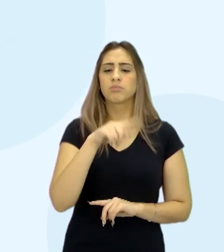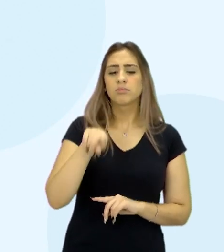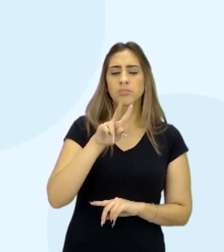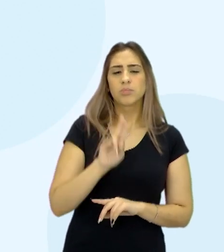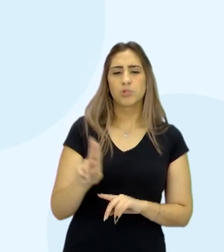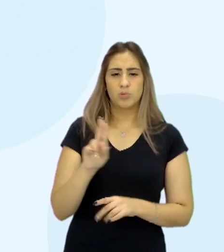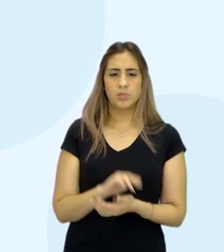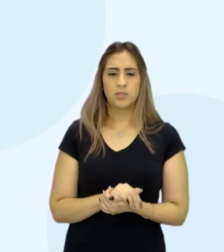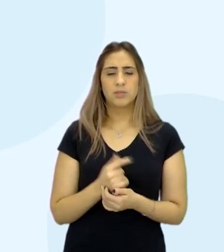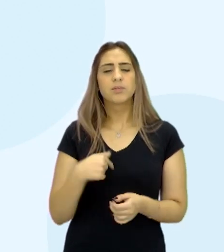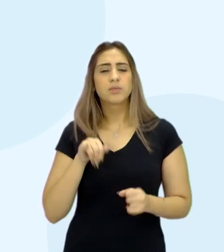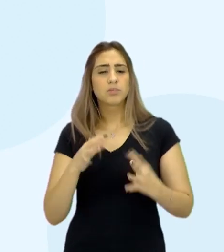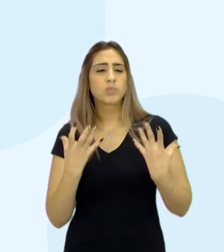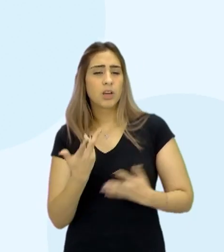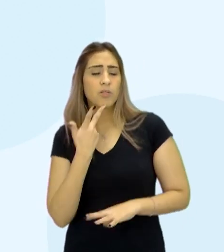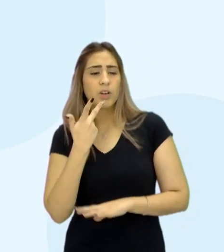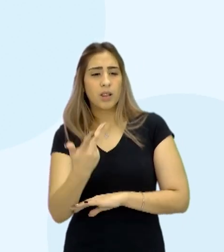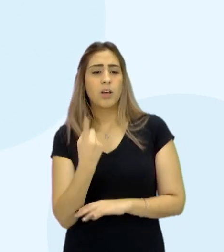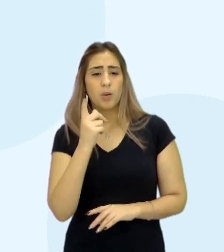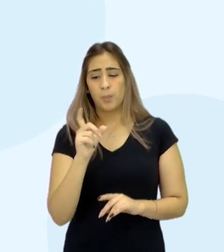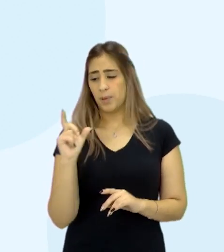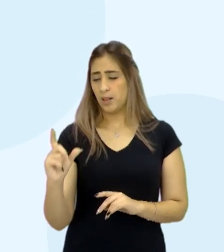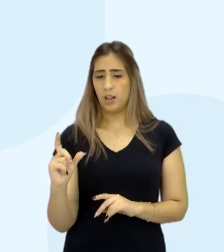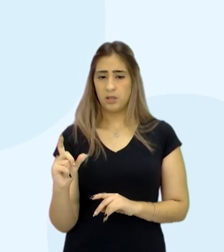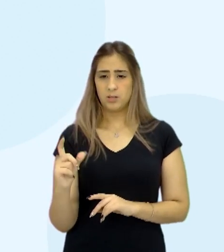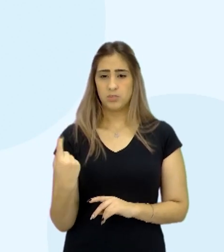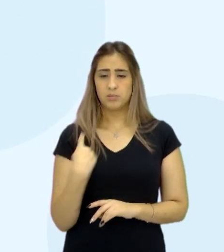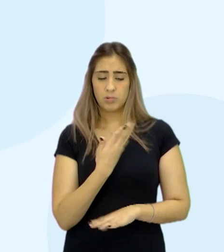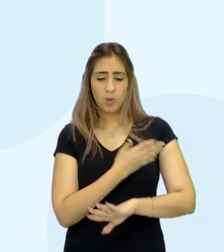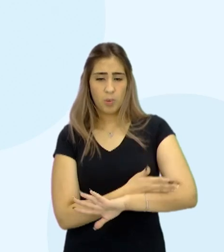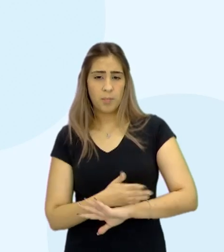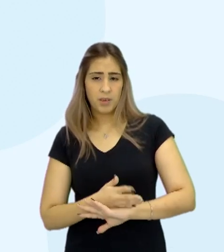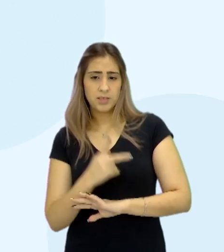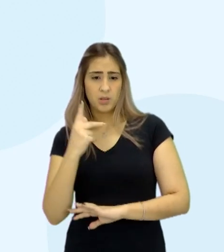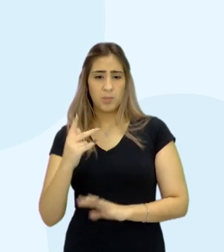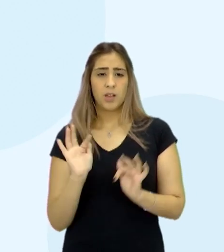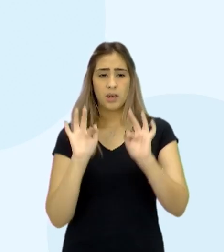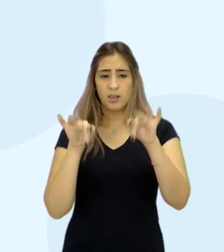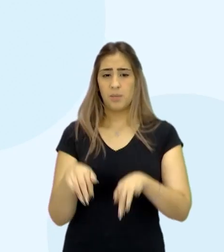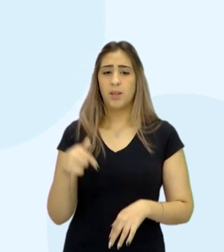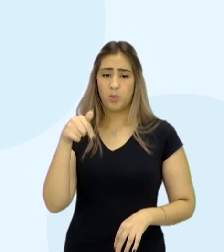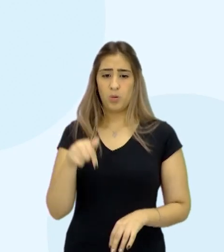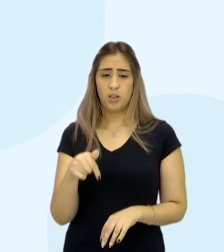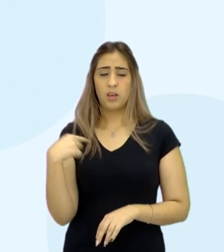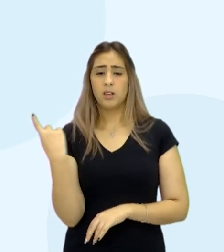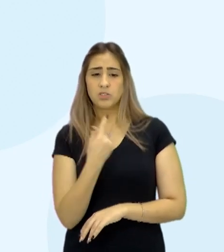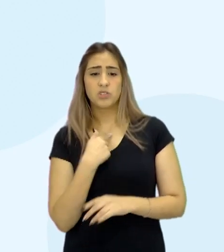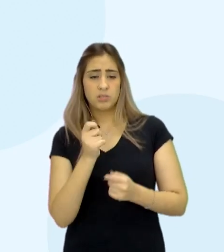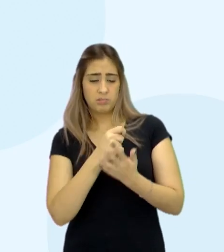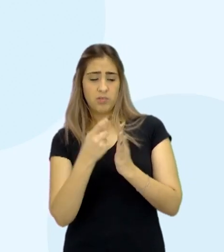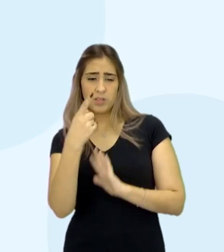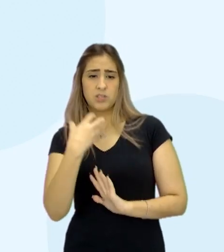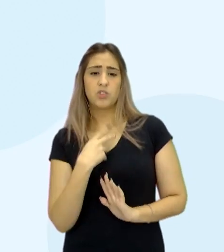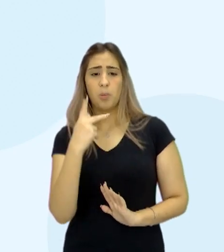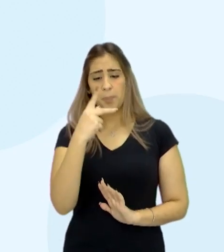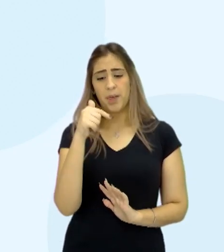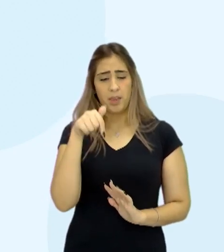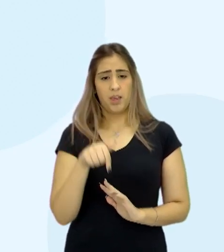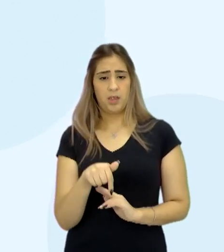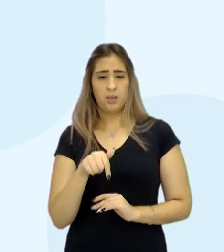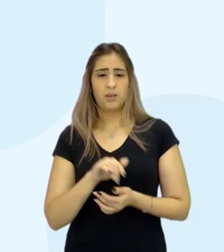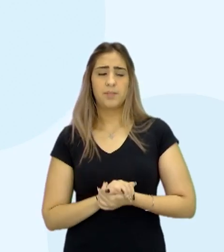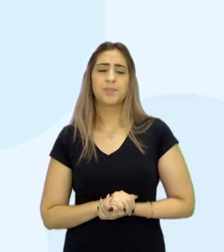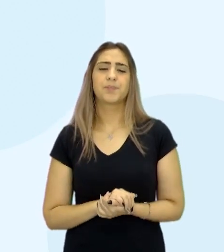maiúscula. E aí, se você quer falar um pedacinho de reta que começa no P e termina no Q, a gente escreve dessa maneira, ó, coloca um tracinho em